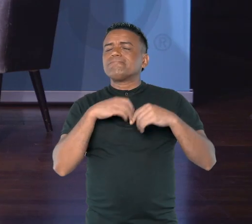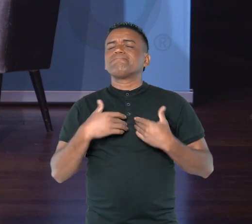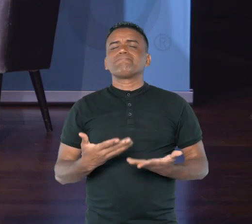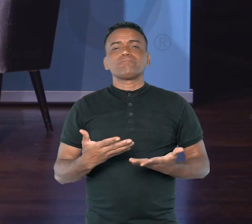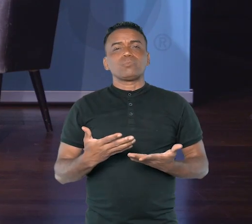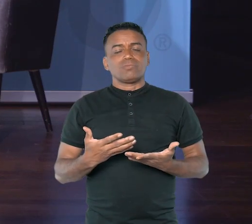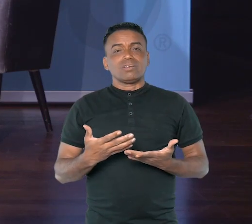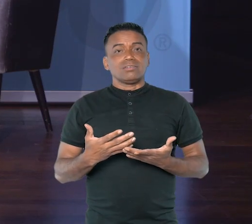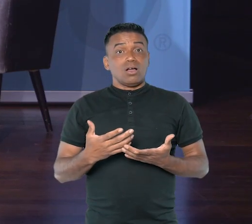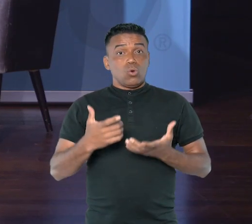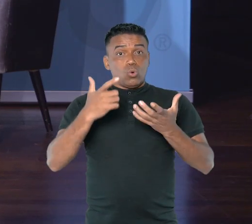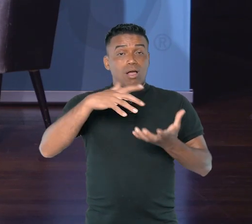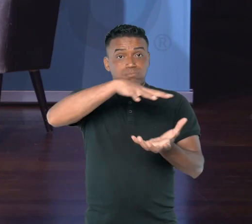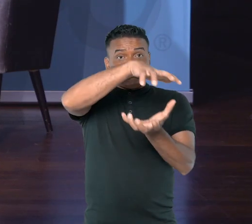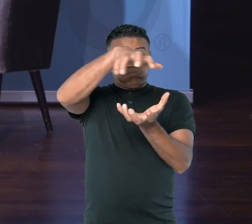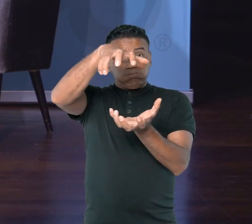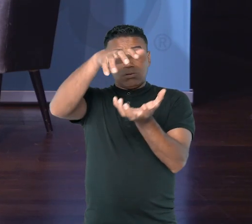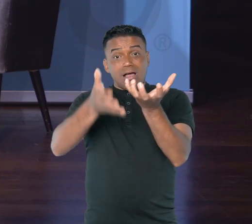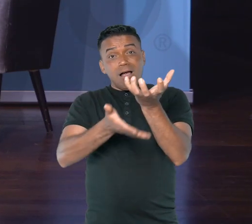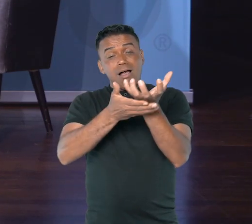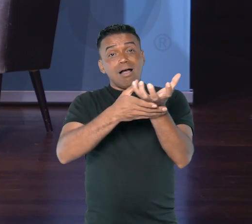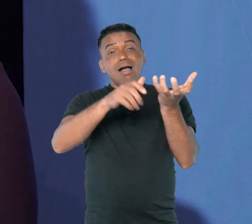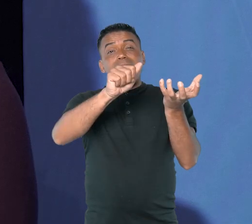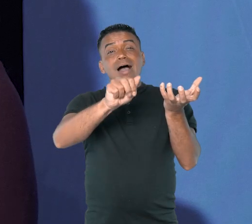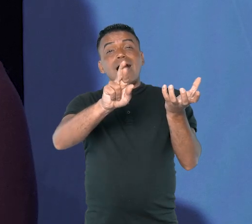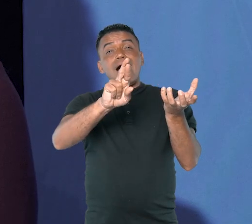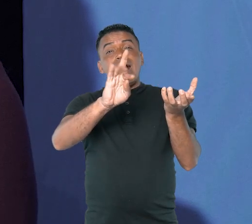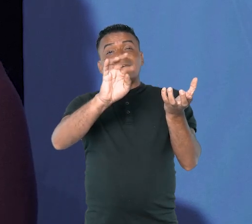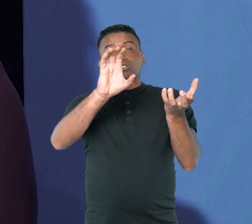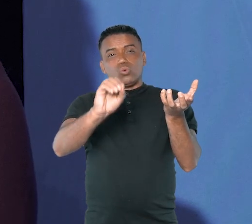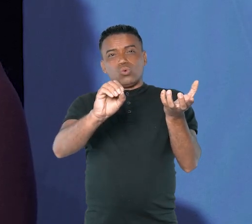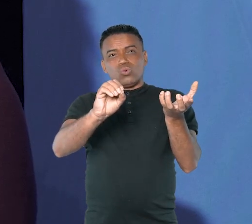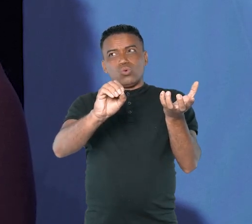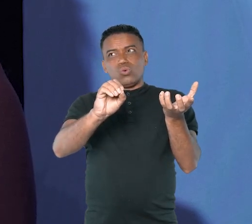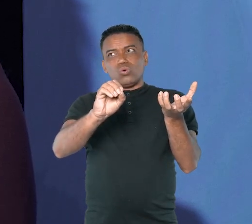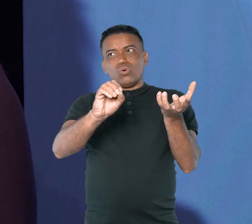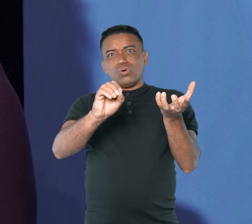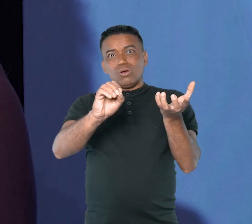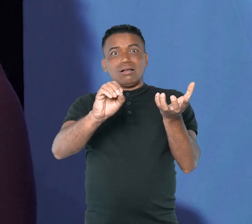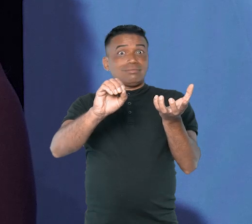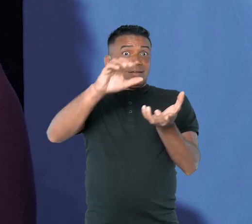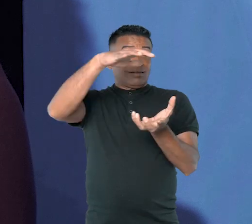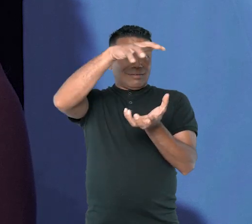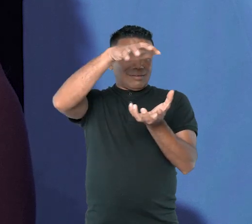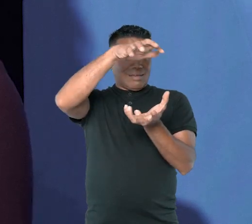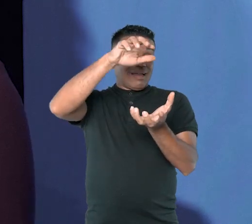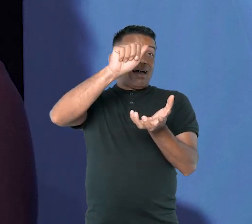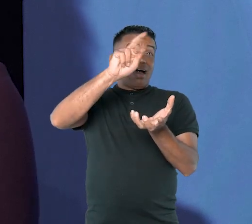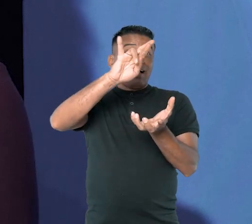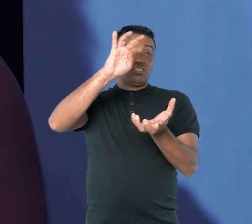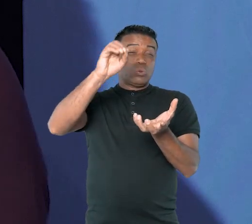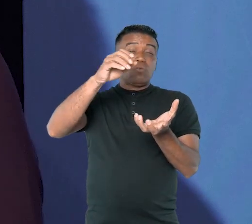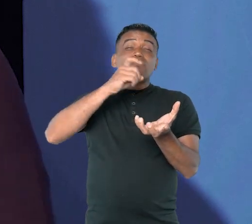essa zona ártica, né? E onde eu acho que